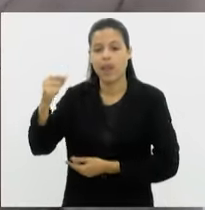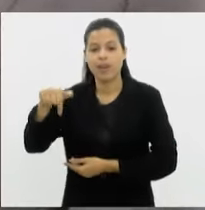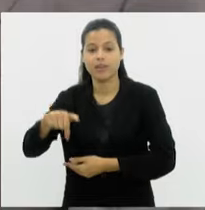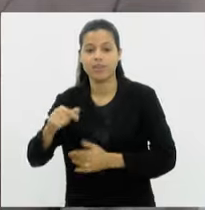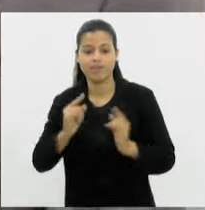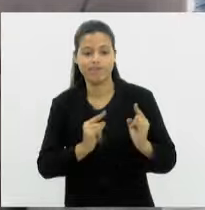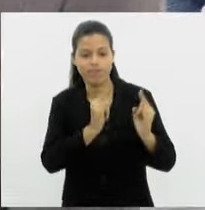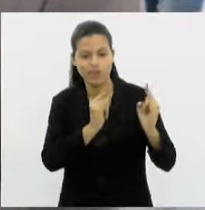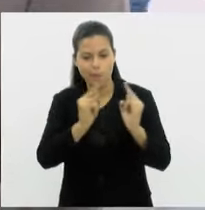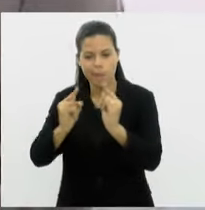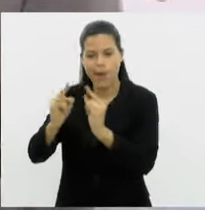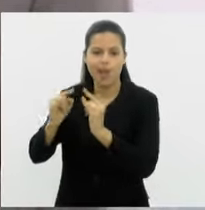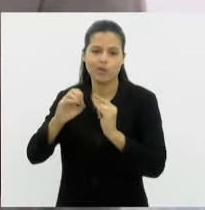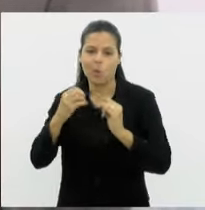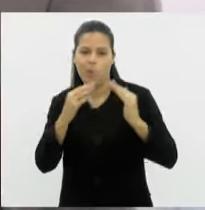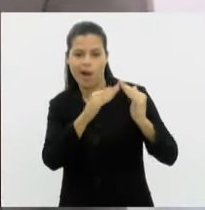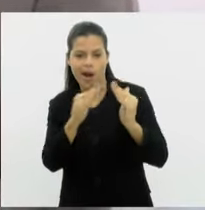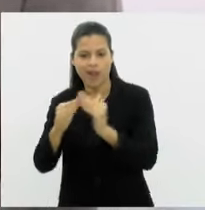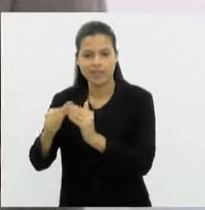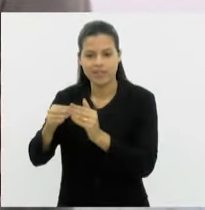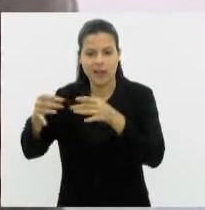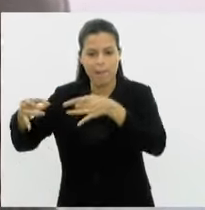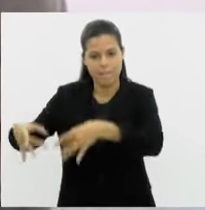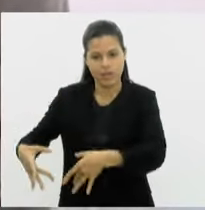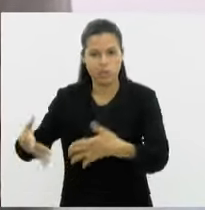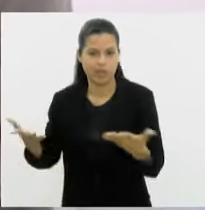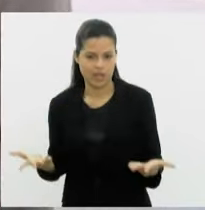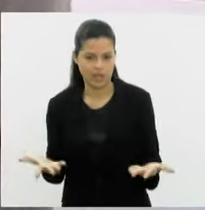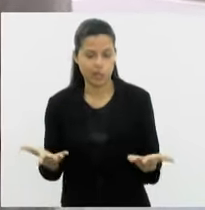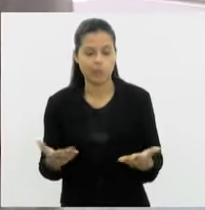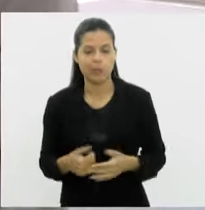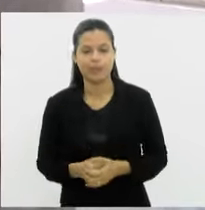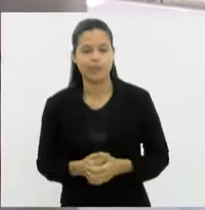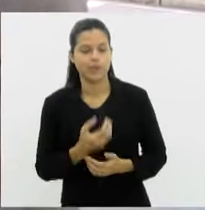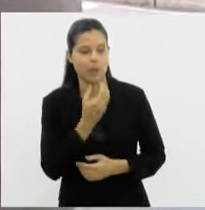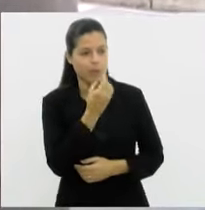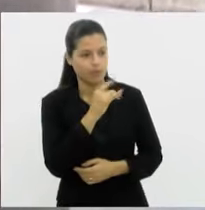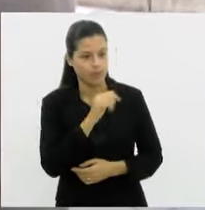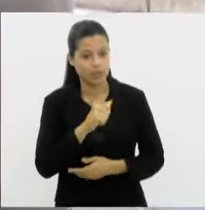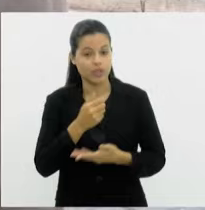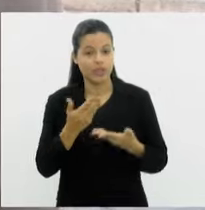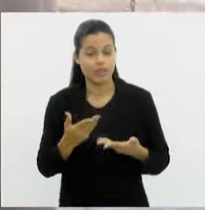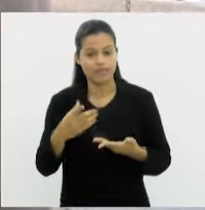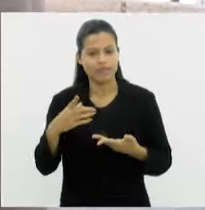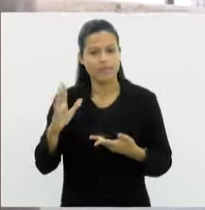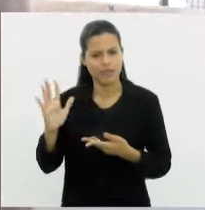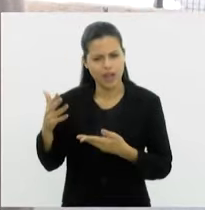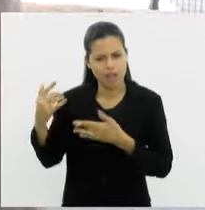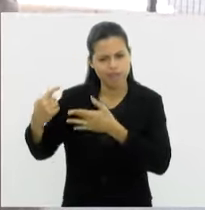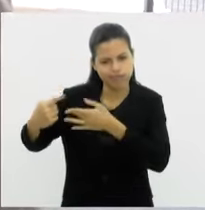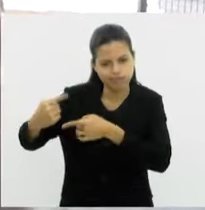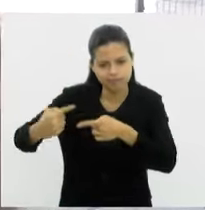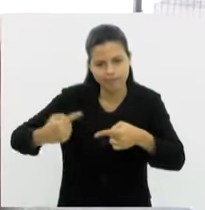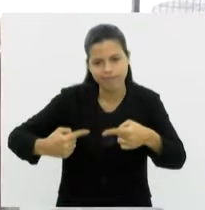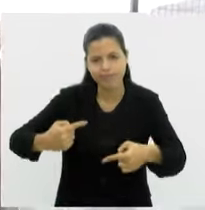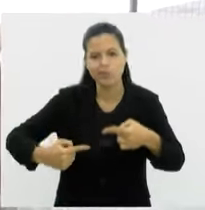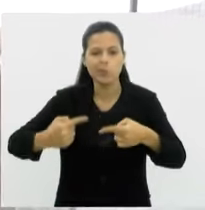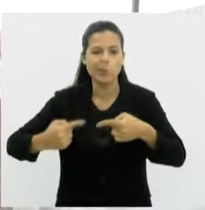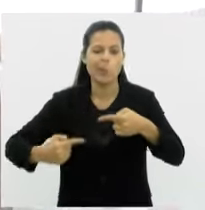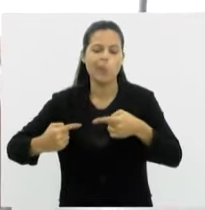ou desocupados ou abandonados? Bom dia. Bom dia. Olha, há muito que se discute a revitalização do centro do